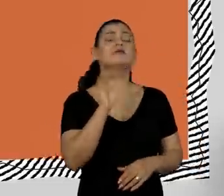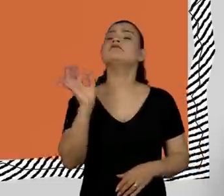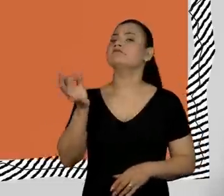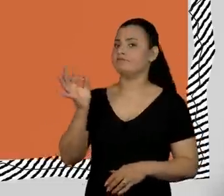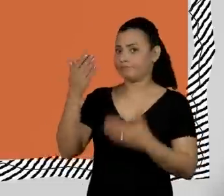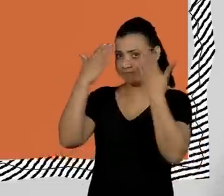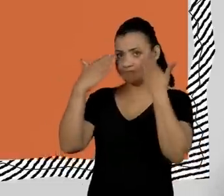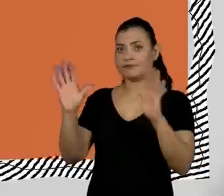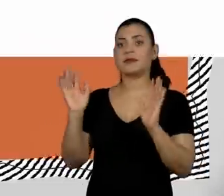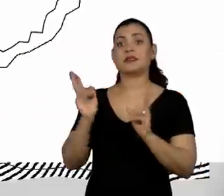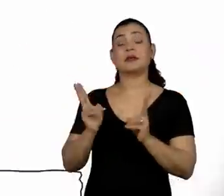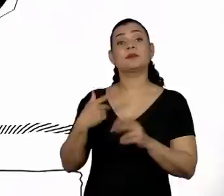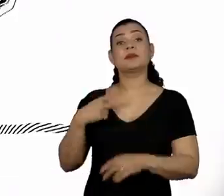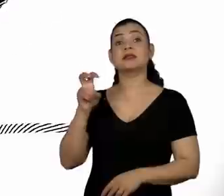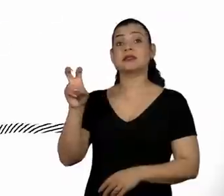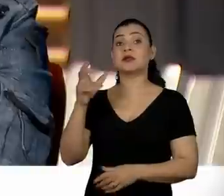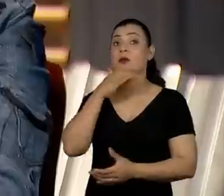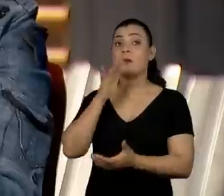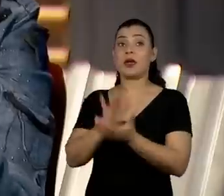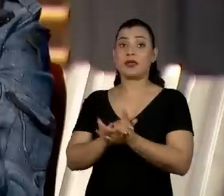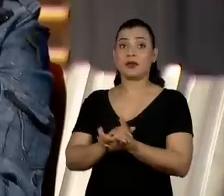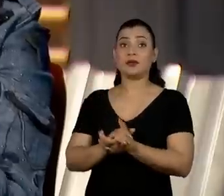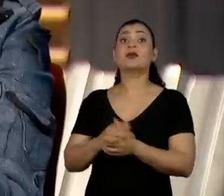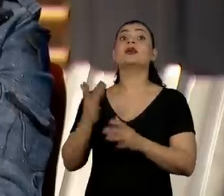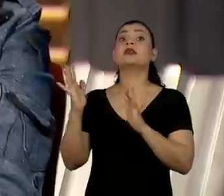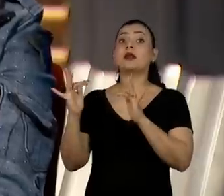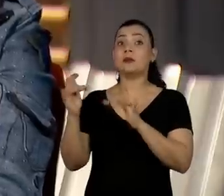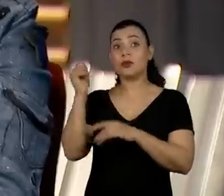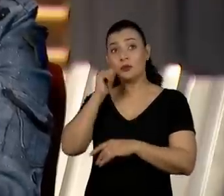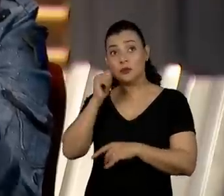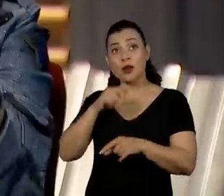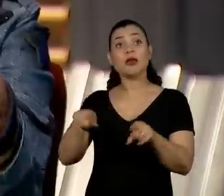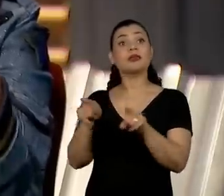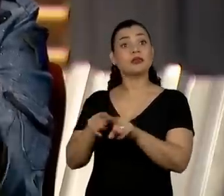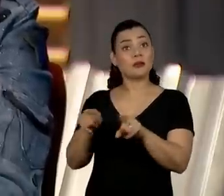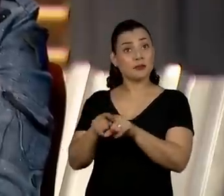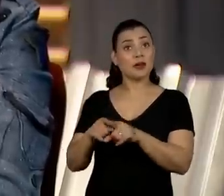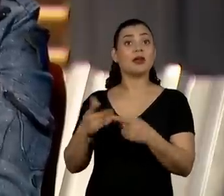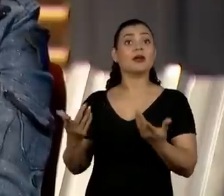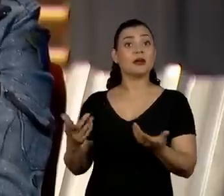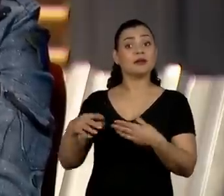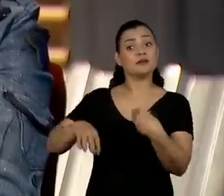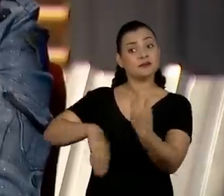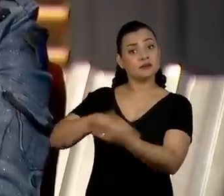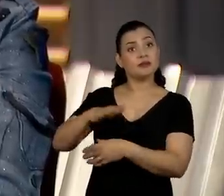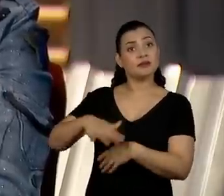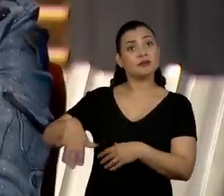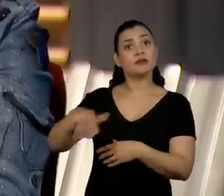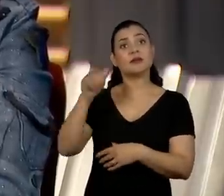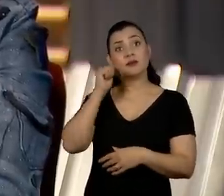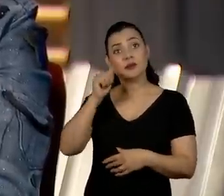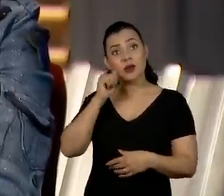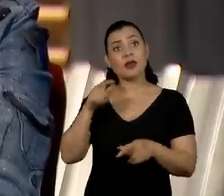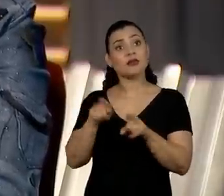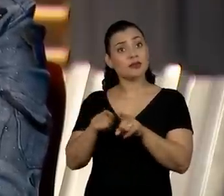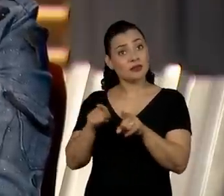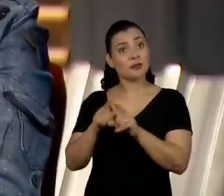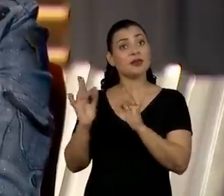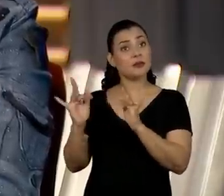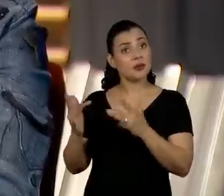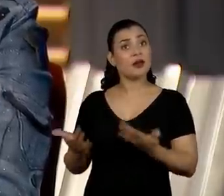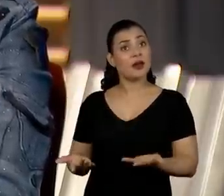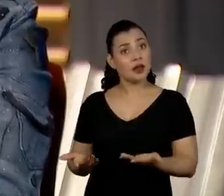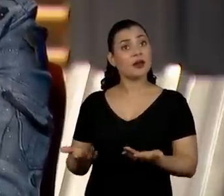moderna teve cinco maridos e namorou uma mulher também no meio disso tudo teve uma namorada mulher